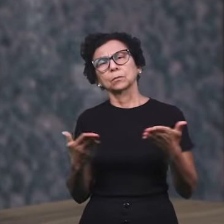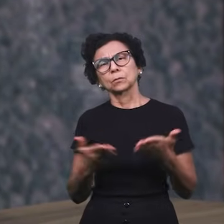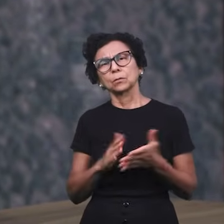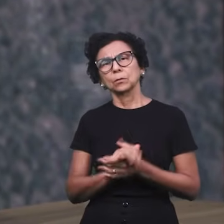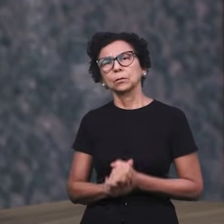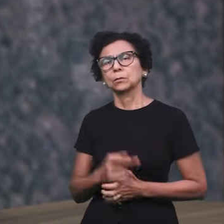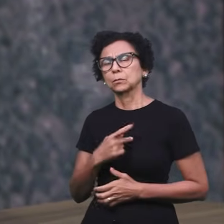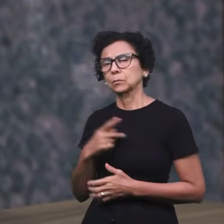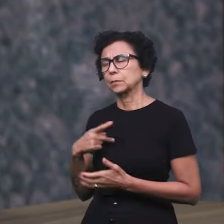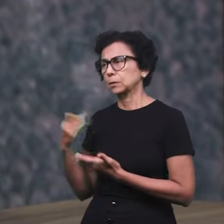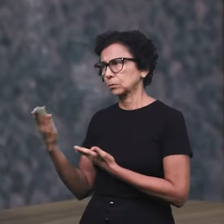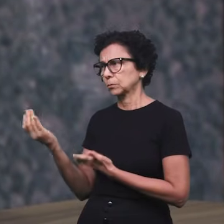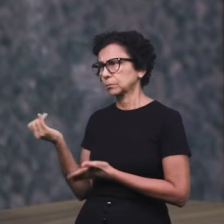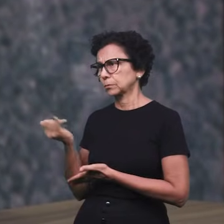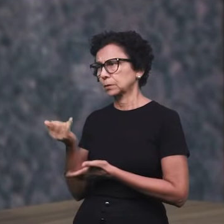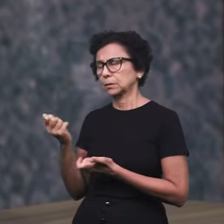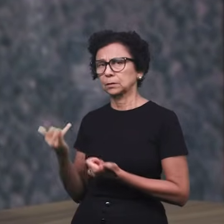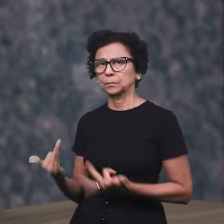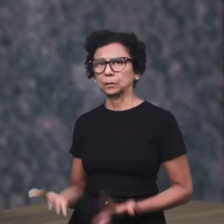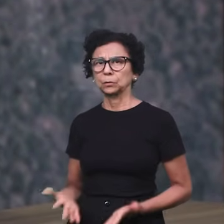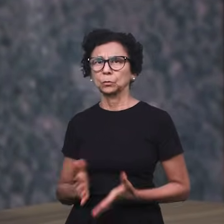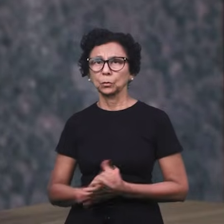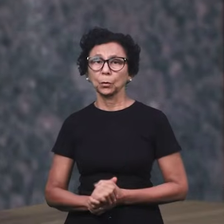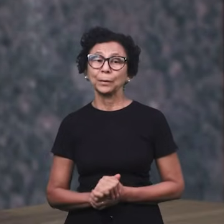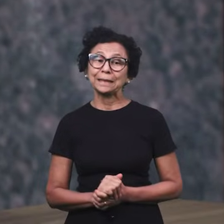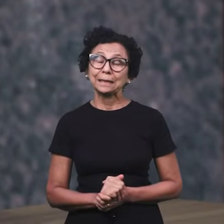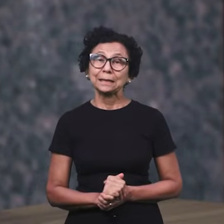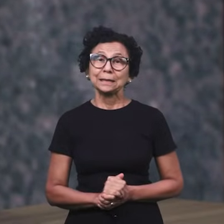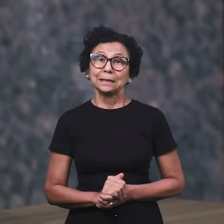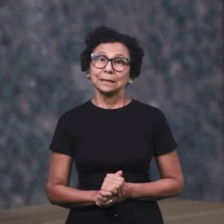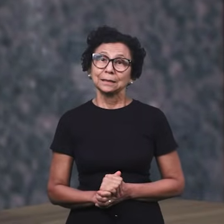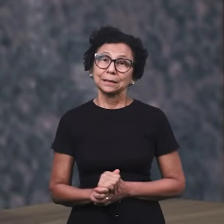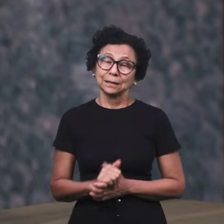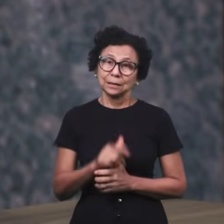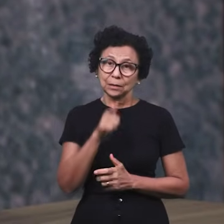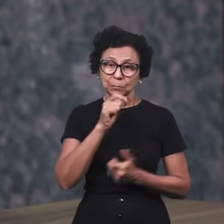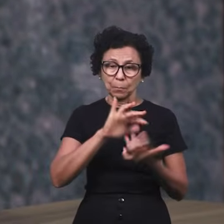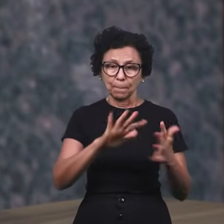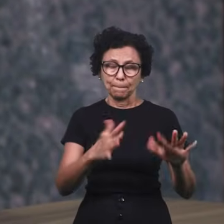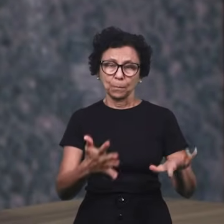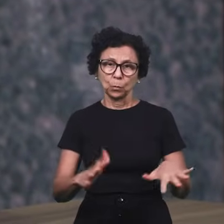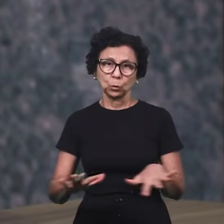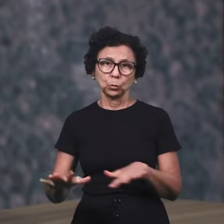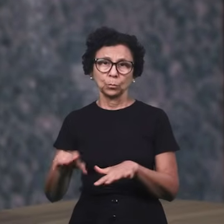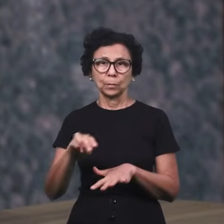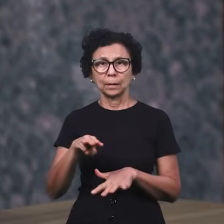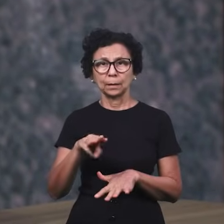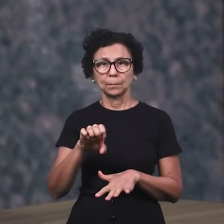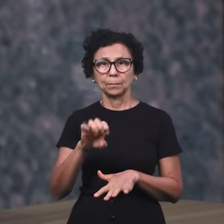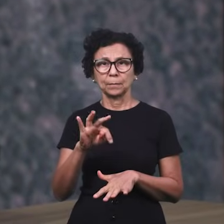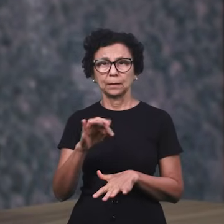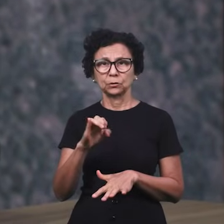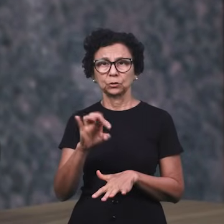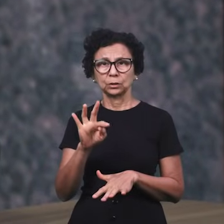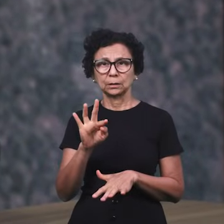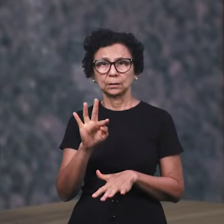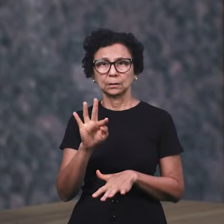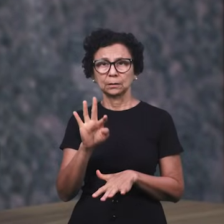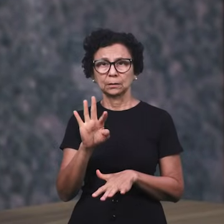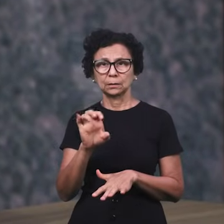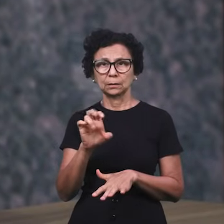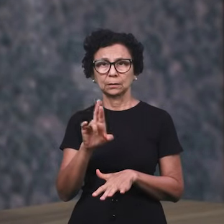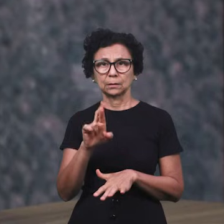o que vem a ser as especiarias? Cravo, canela, pimenta, noz moscada, açafrão. Esses itens que eram usados